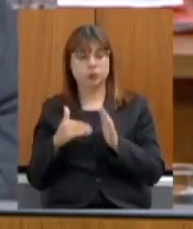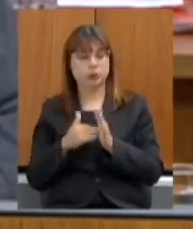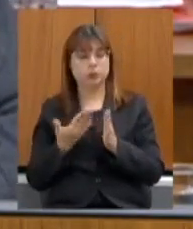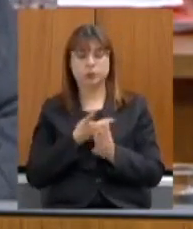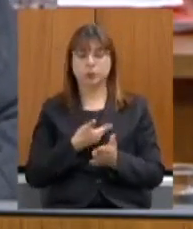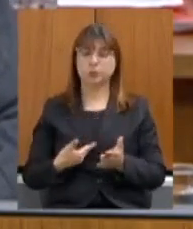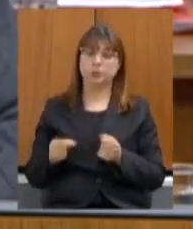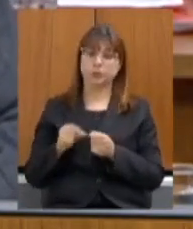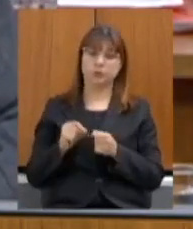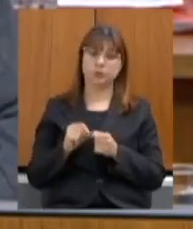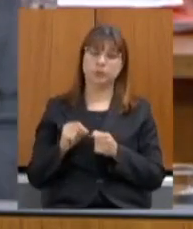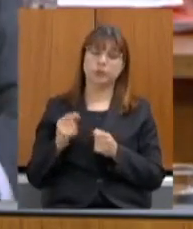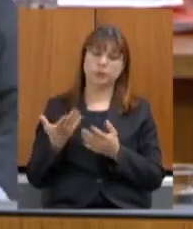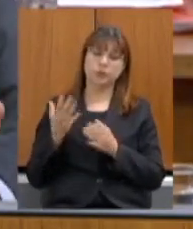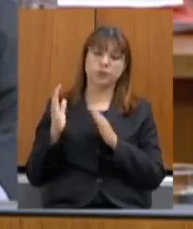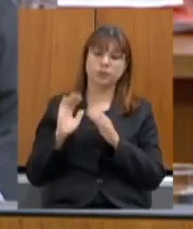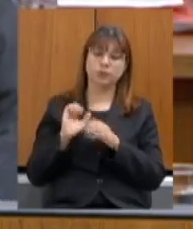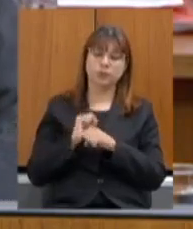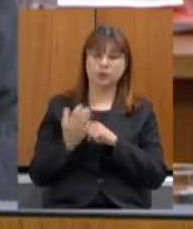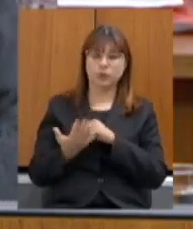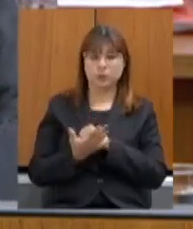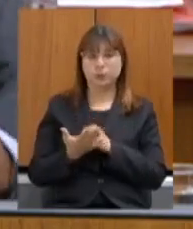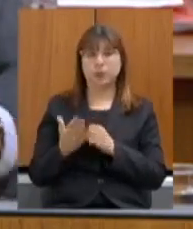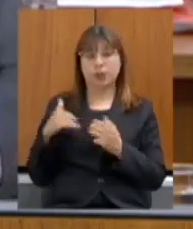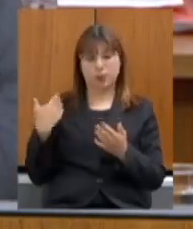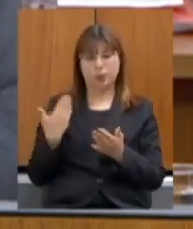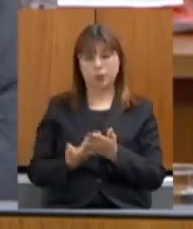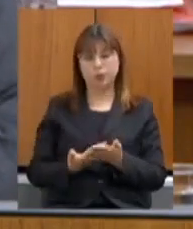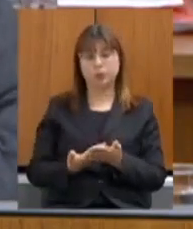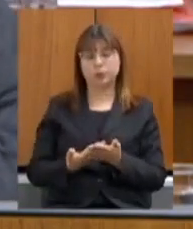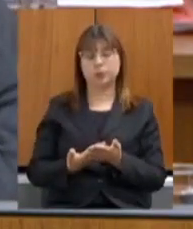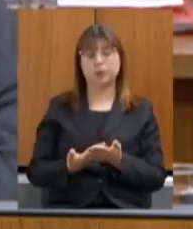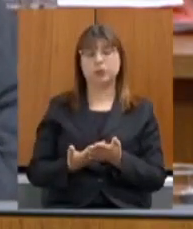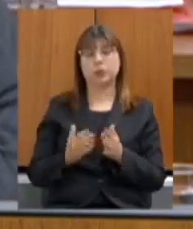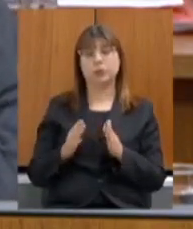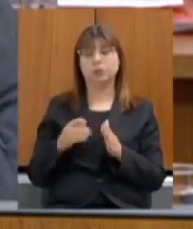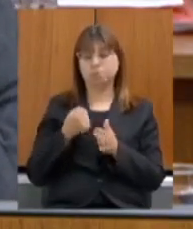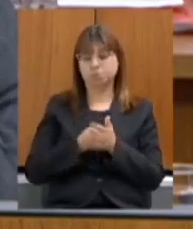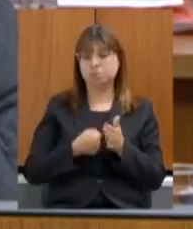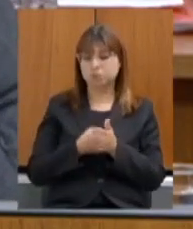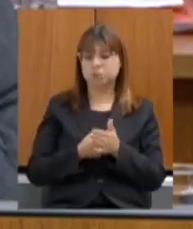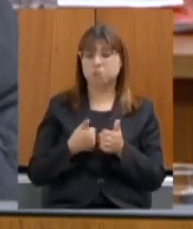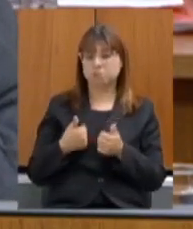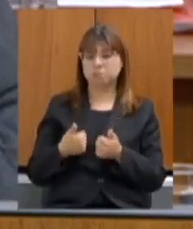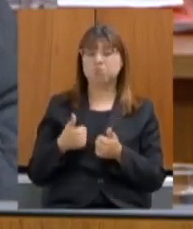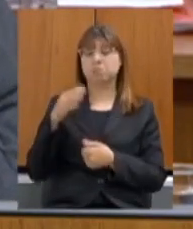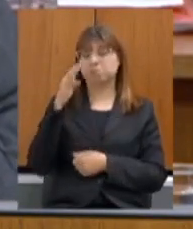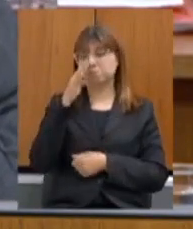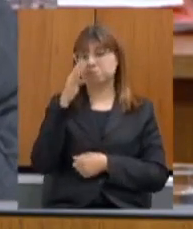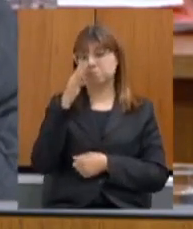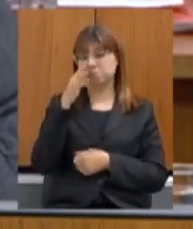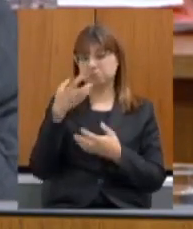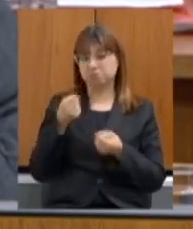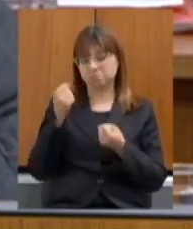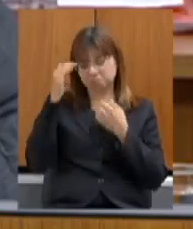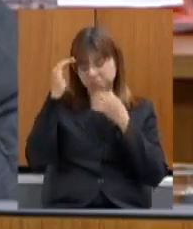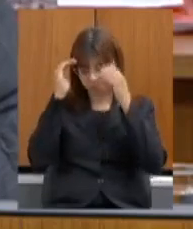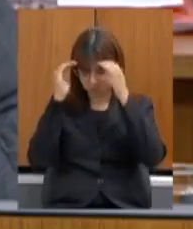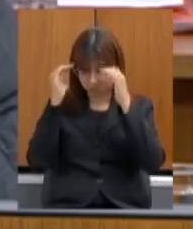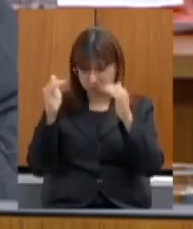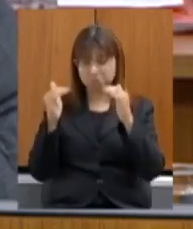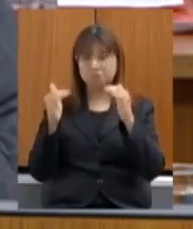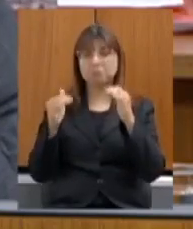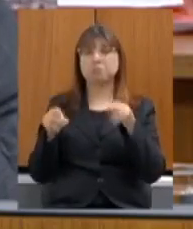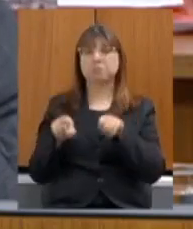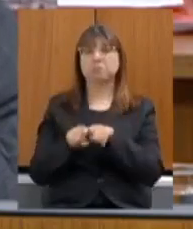estamos enfrentando. Enfrentou bem, combateu um bom combate e é admirado, respeitado por todos e